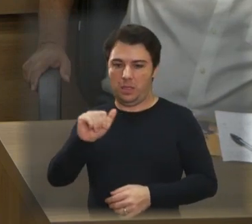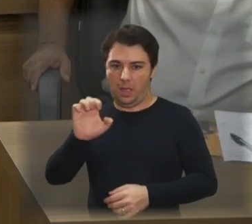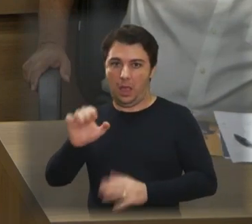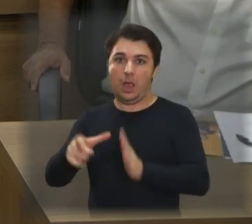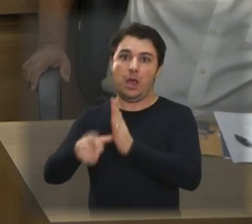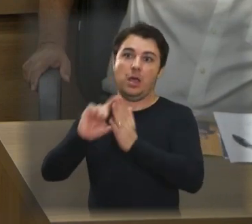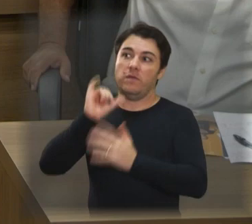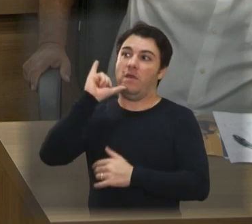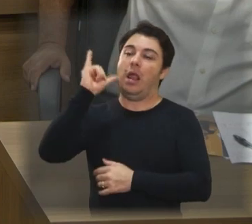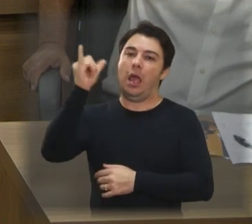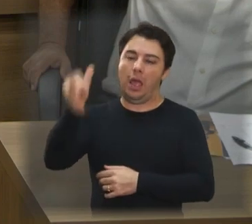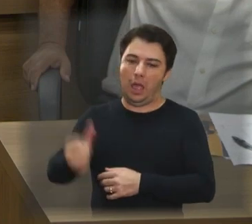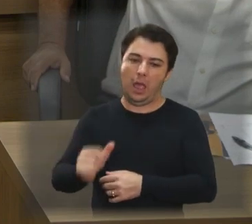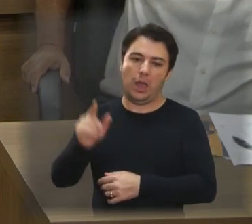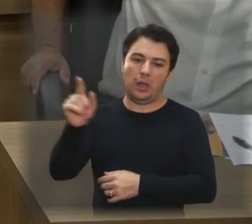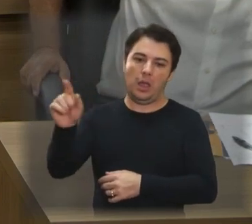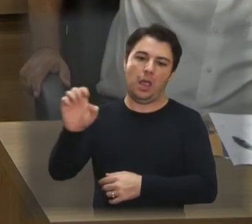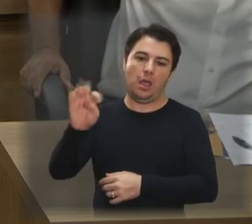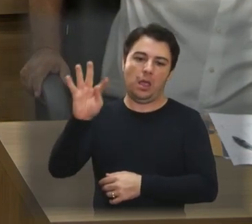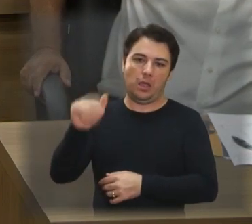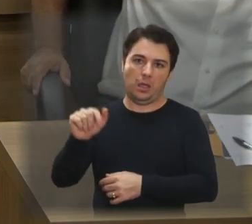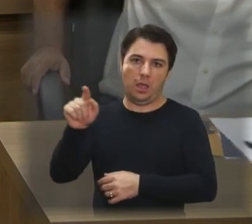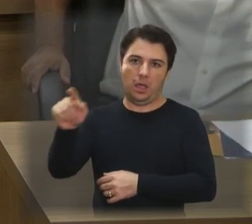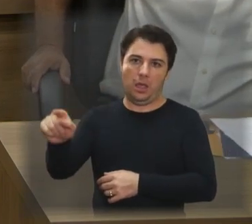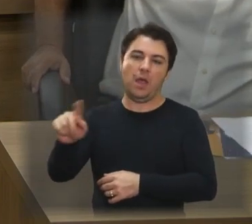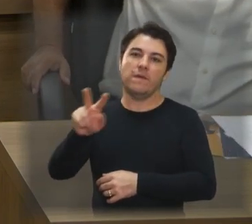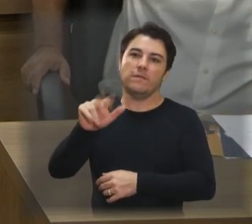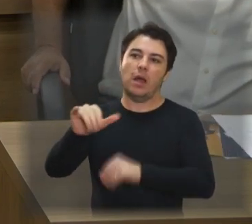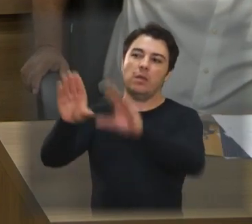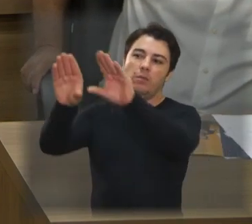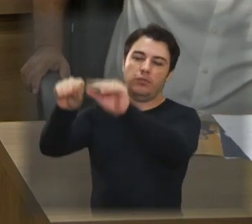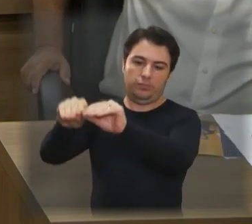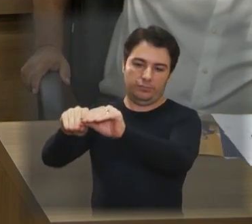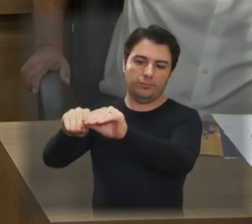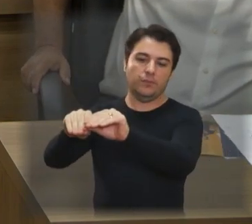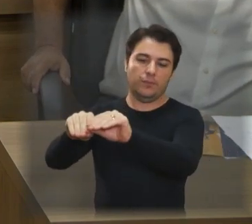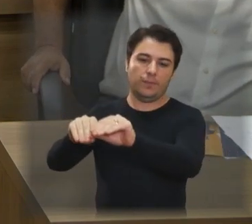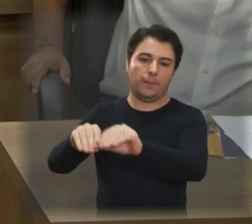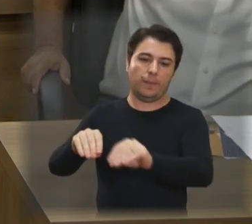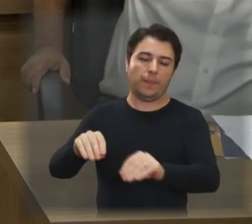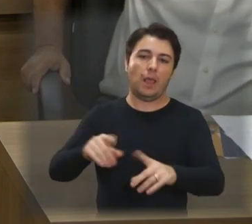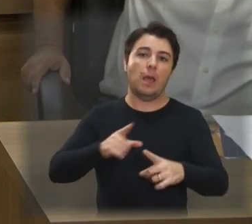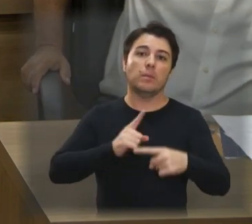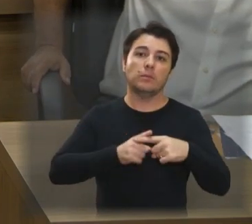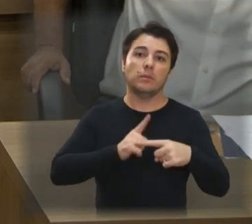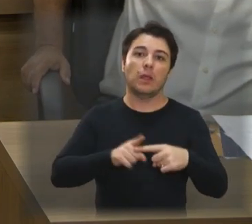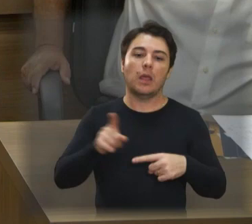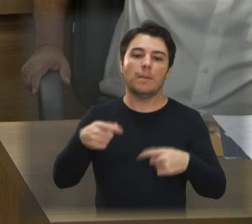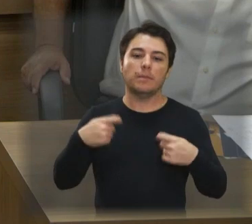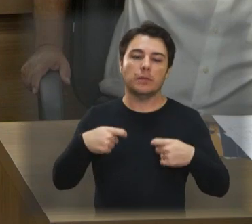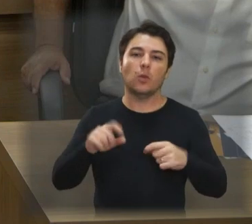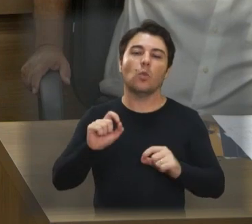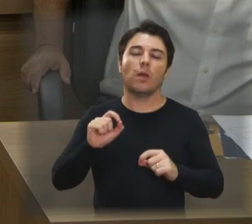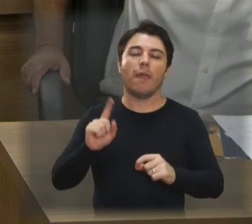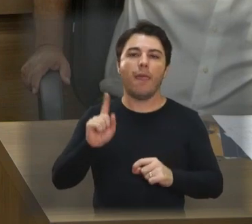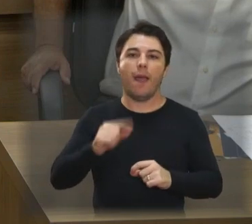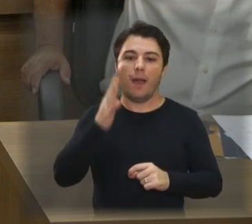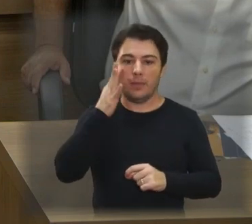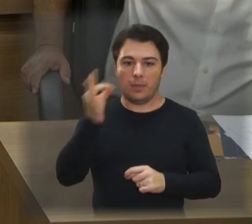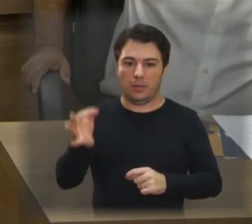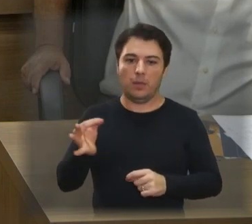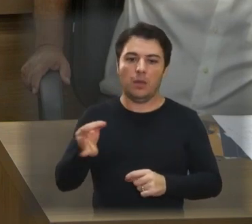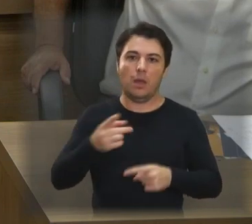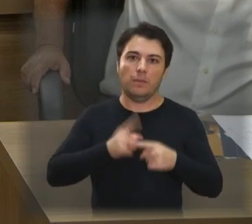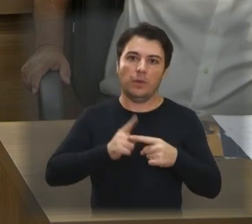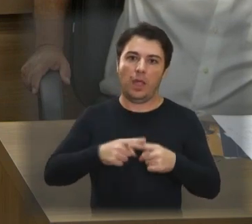avisado que ia desligamento da eta aí eu também está ligado tá então é só um pouco mais do carinho que a gente precisa né ele